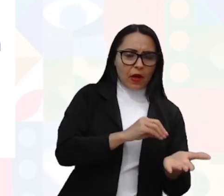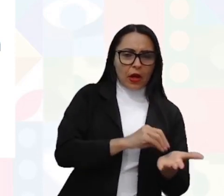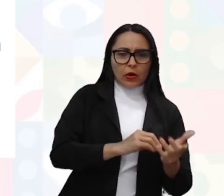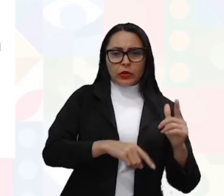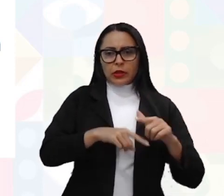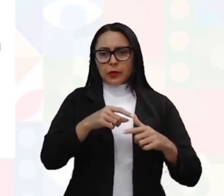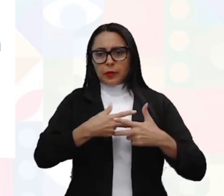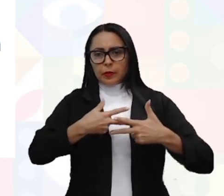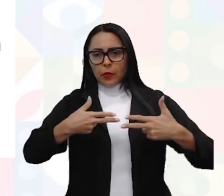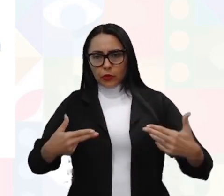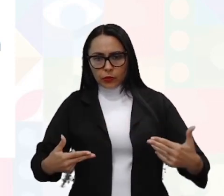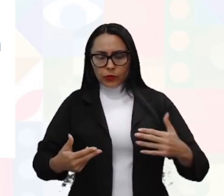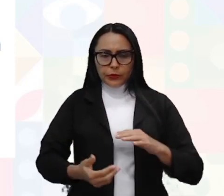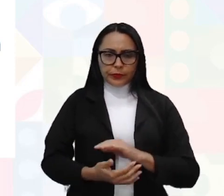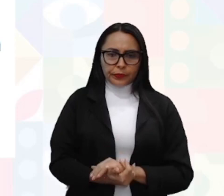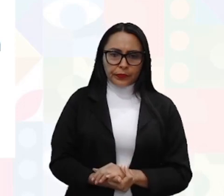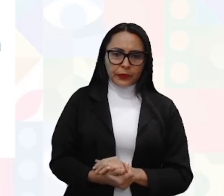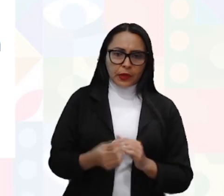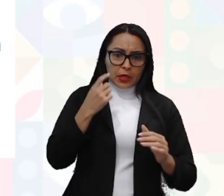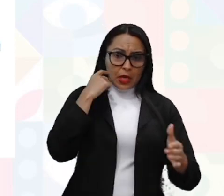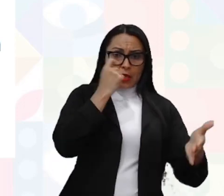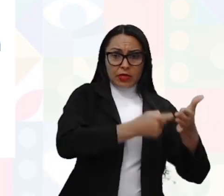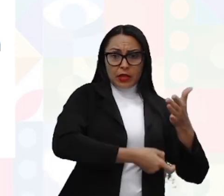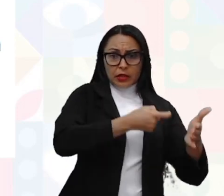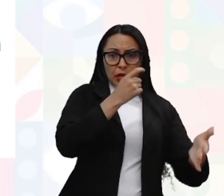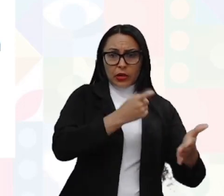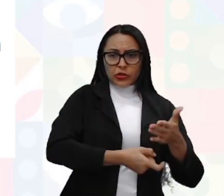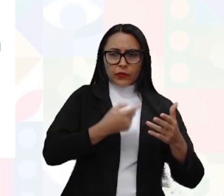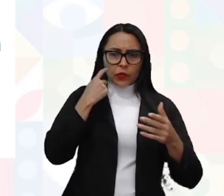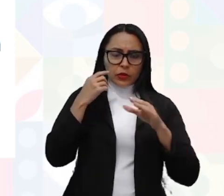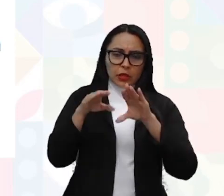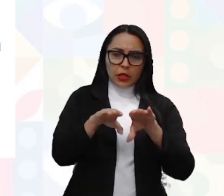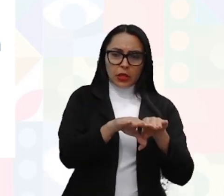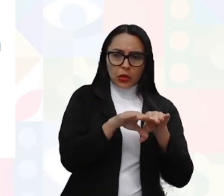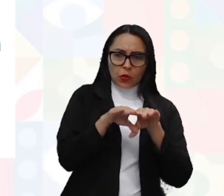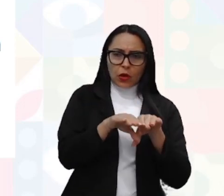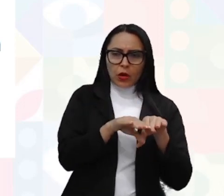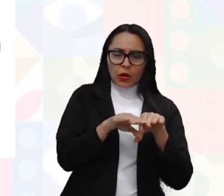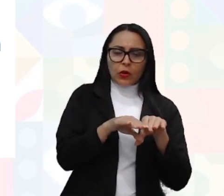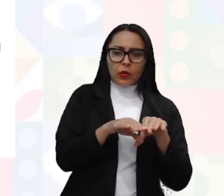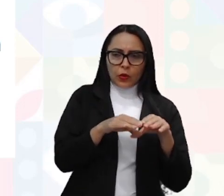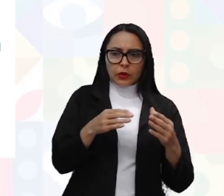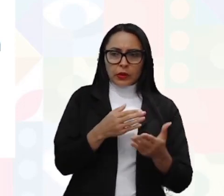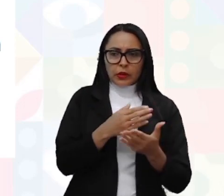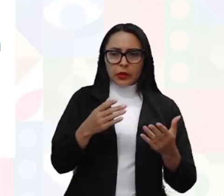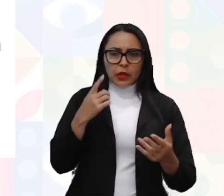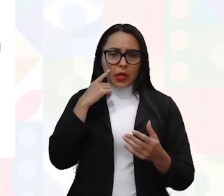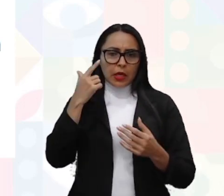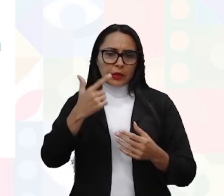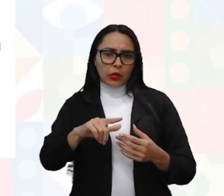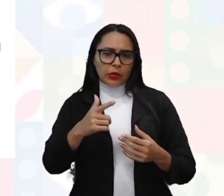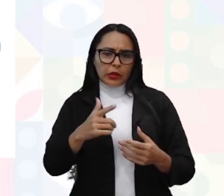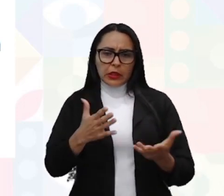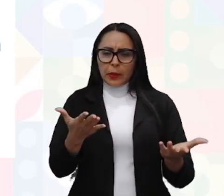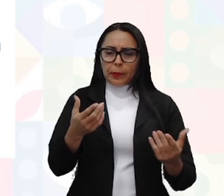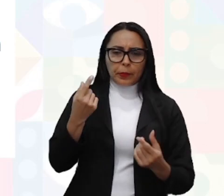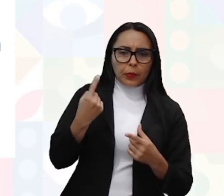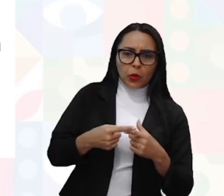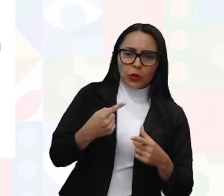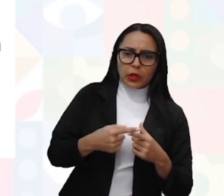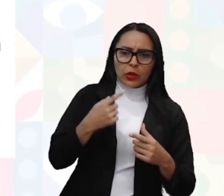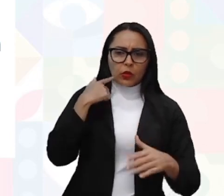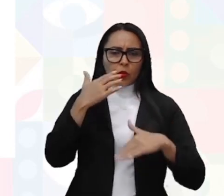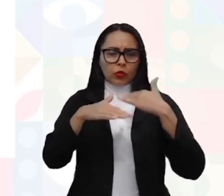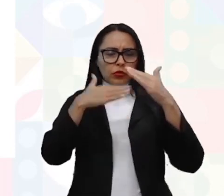do produto. Se as taxas de fornecimento fossem iguais às taxas da demanda, não haveria necessidade da gente